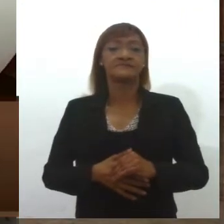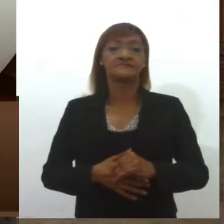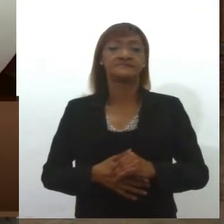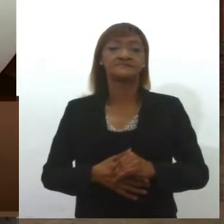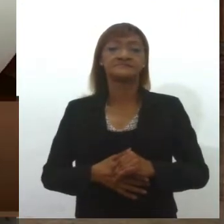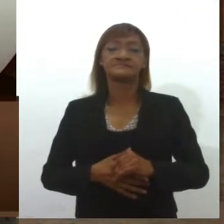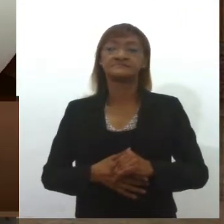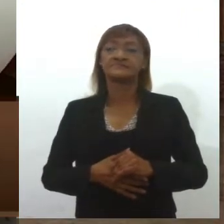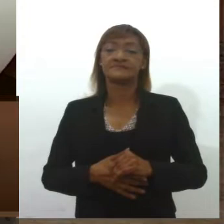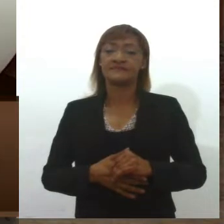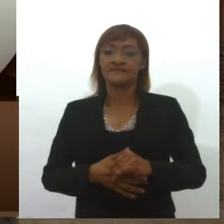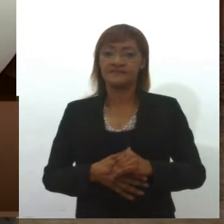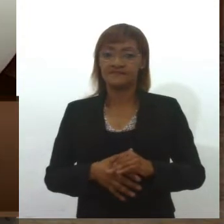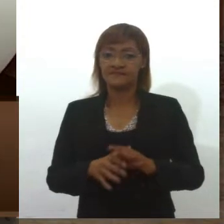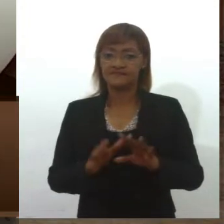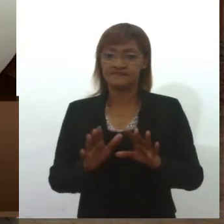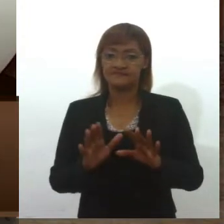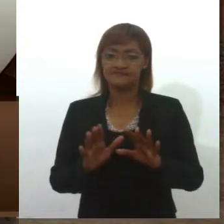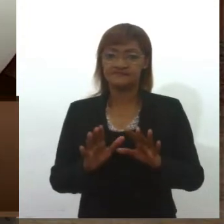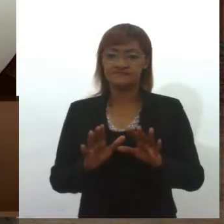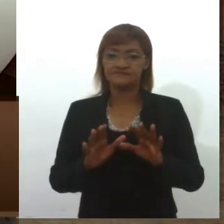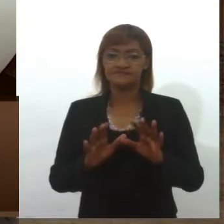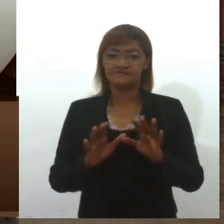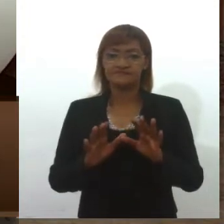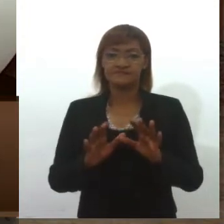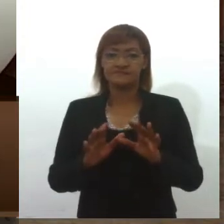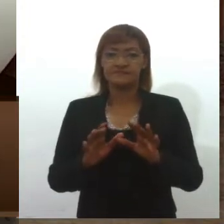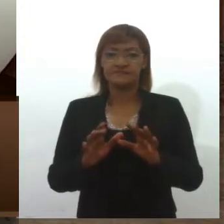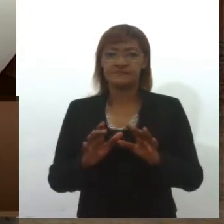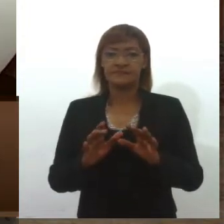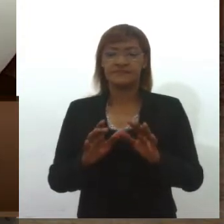de subjuros, haveria alguma outra